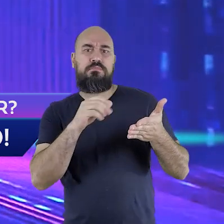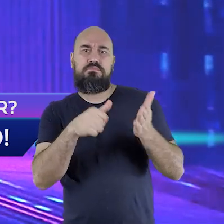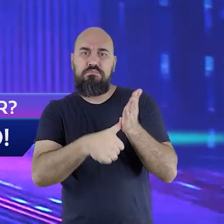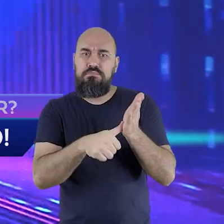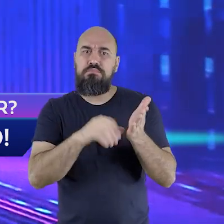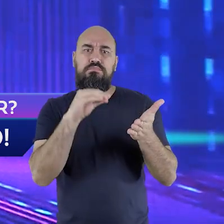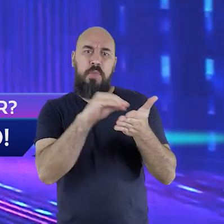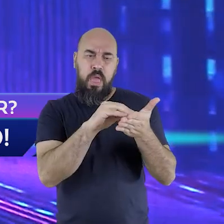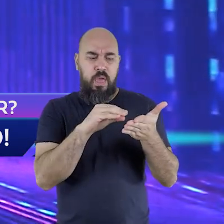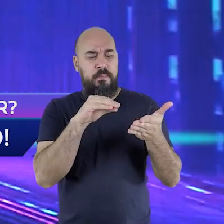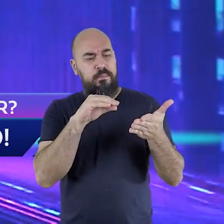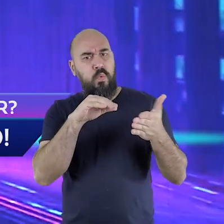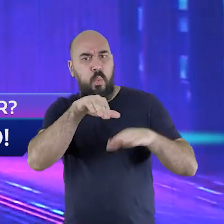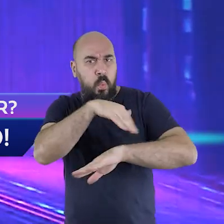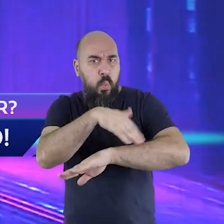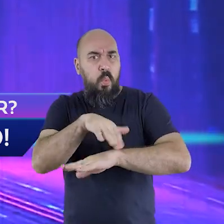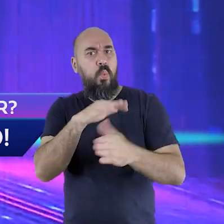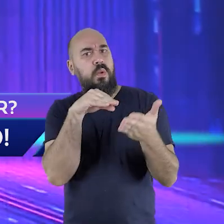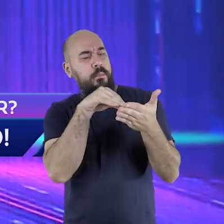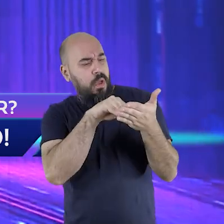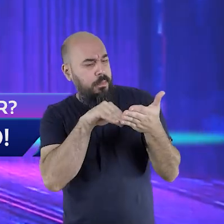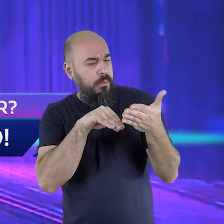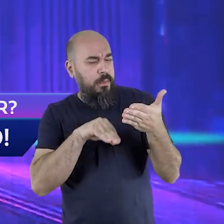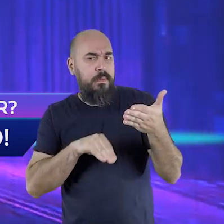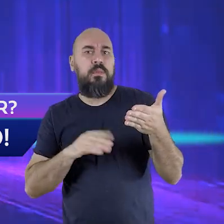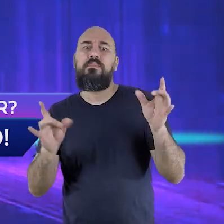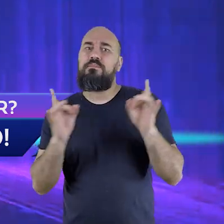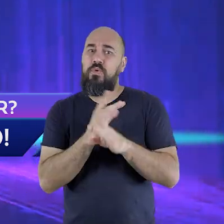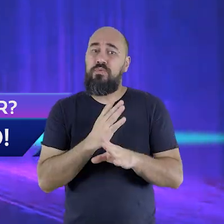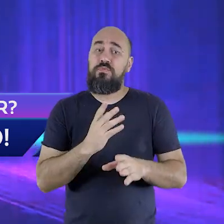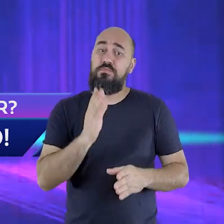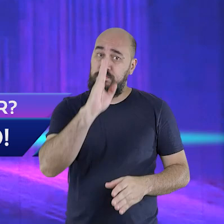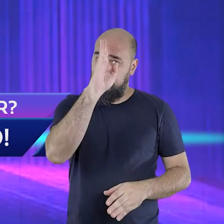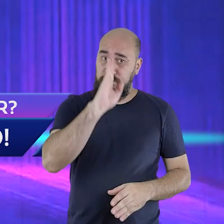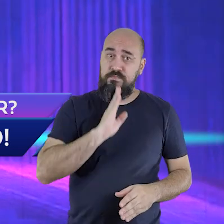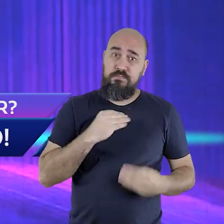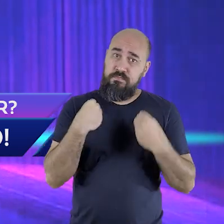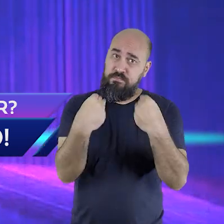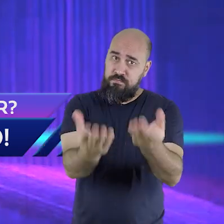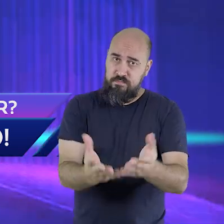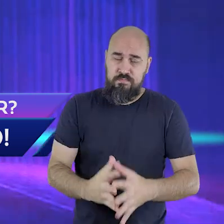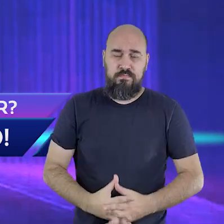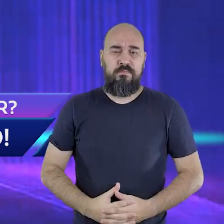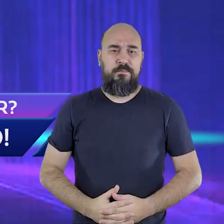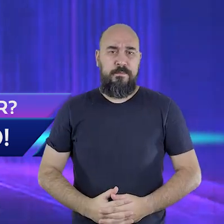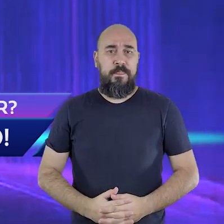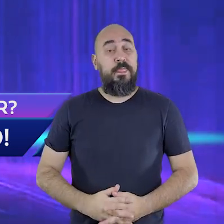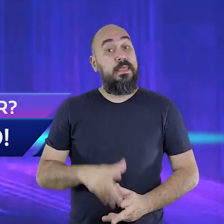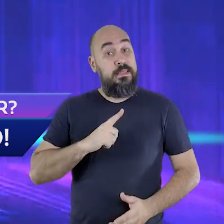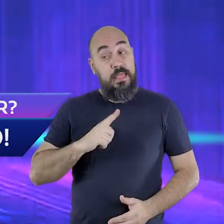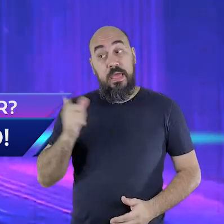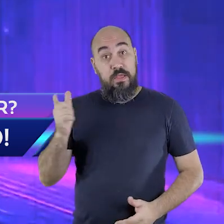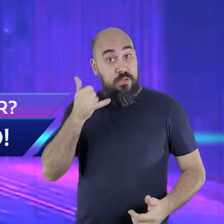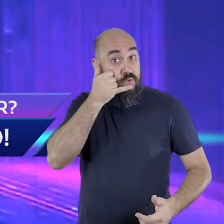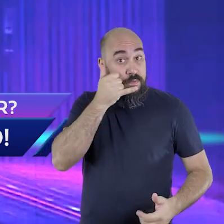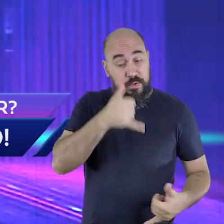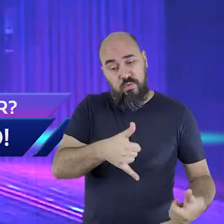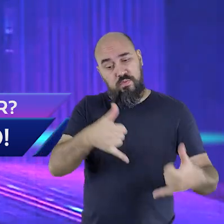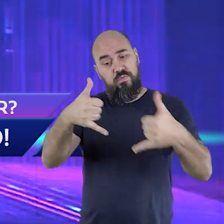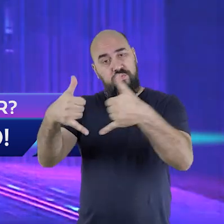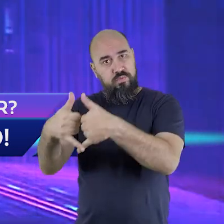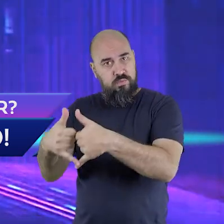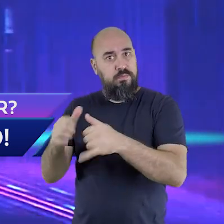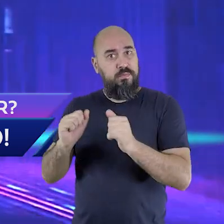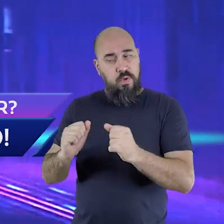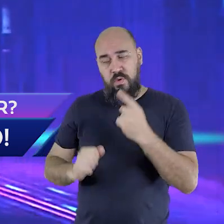você pode ligar para nós no telefone fixo 12 21 27 31 21. Esse telefone fixo